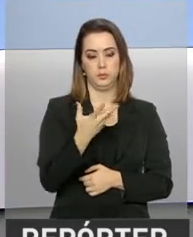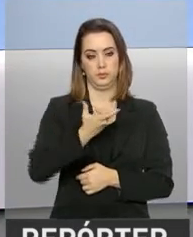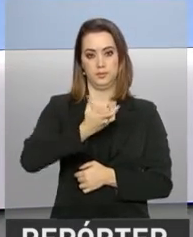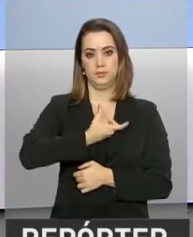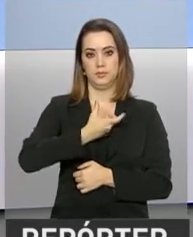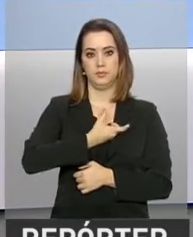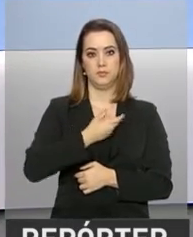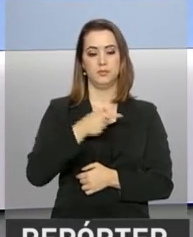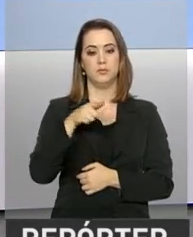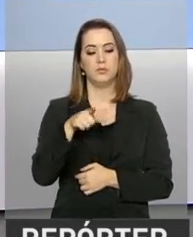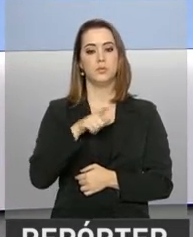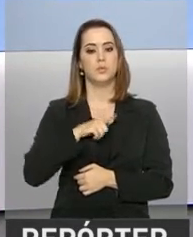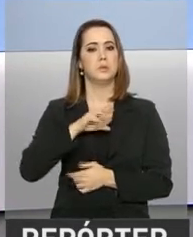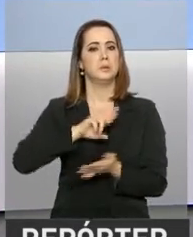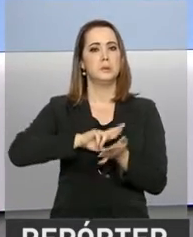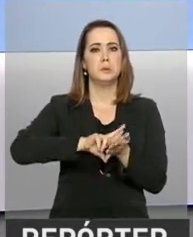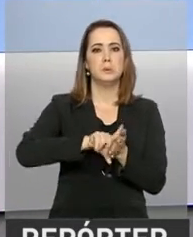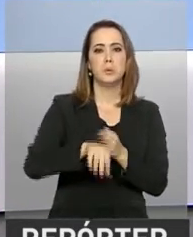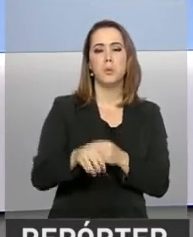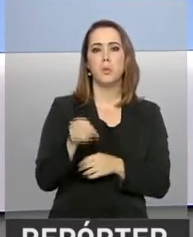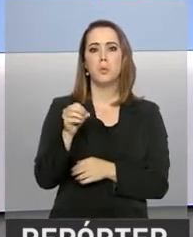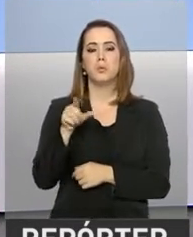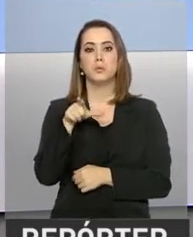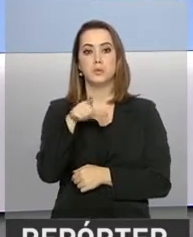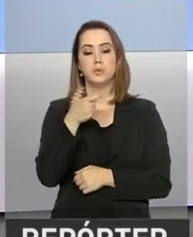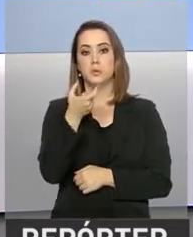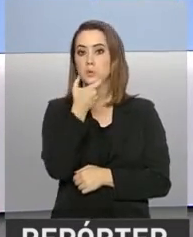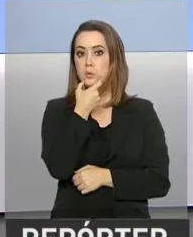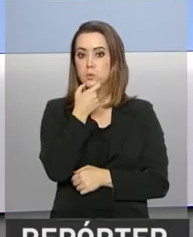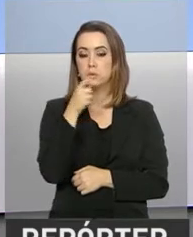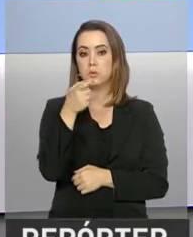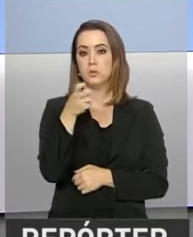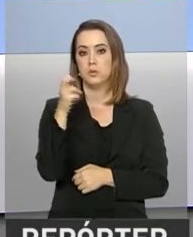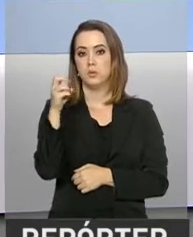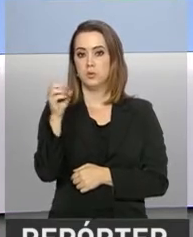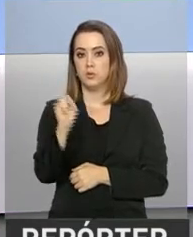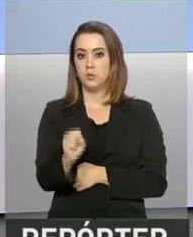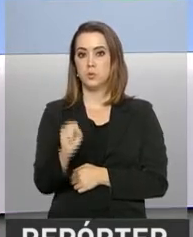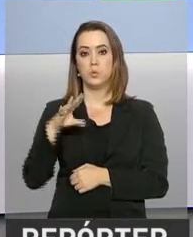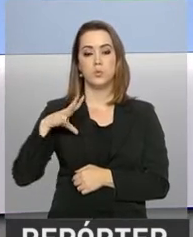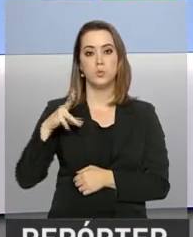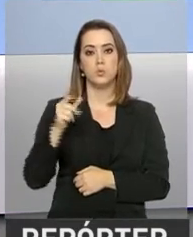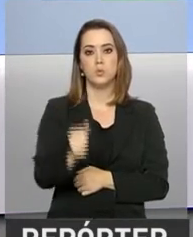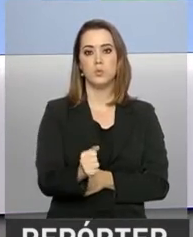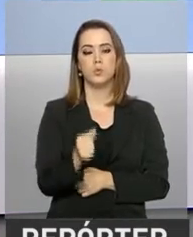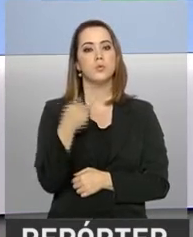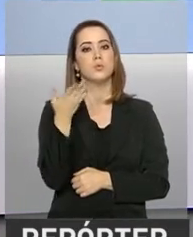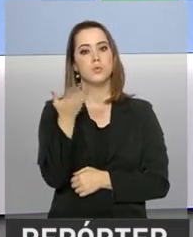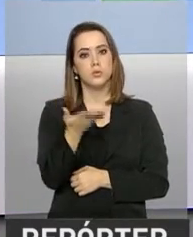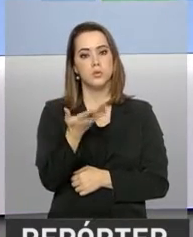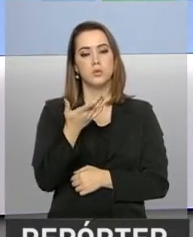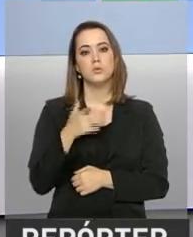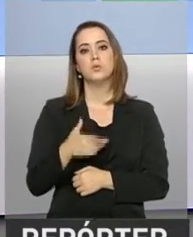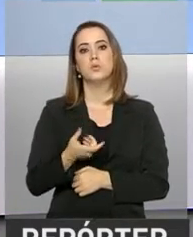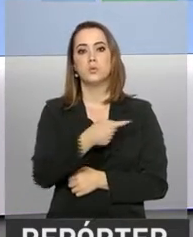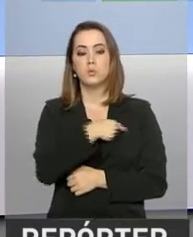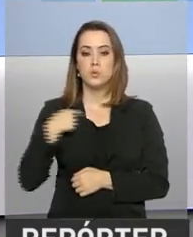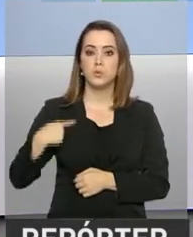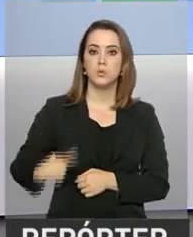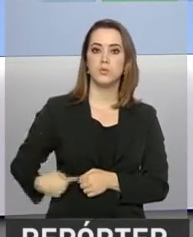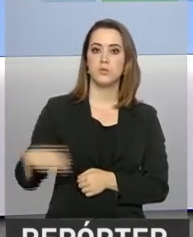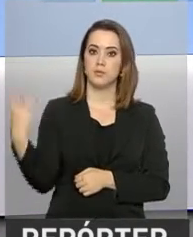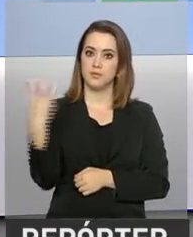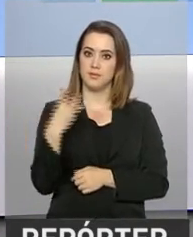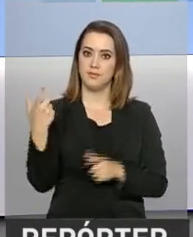total, 37 de ouro, seguido da Grã-Bretanha com 58 medalhas no total, 24 de ouro. A China está